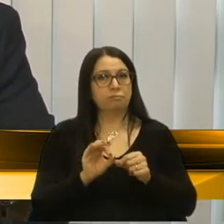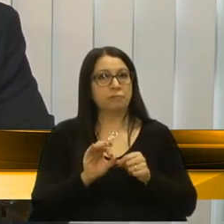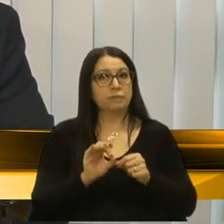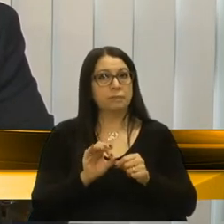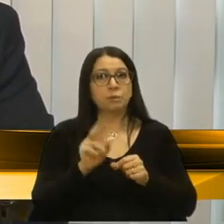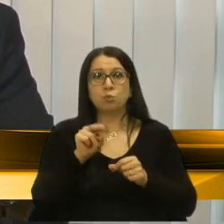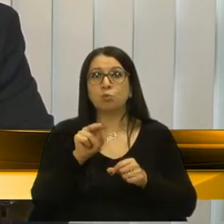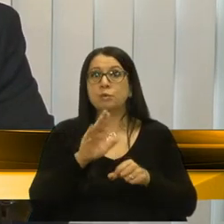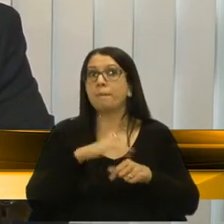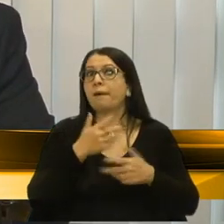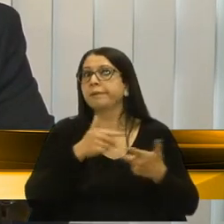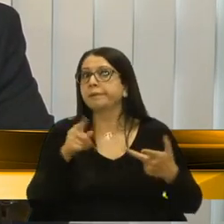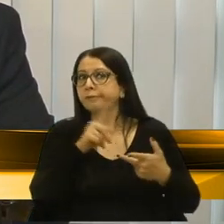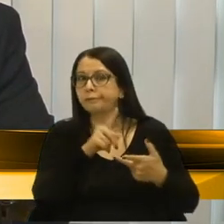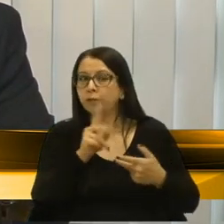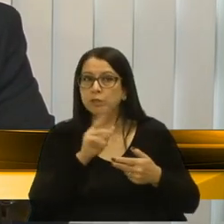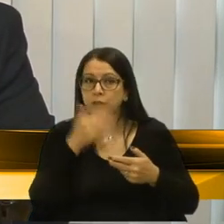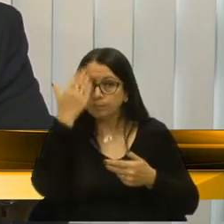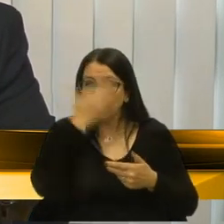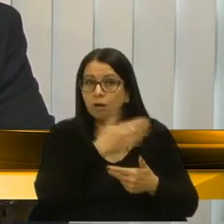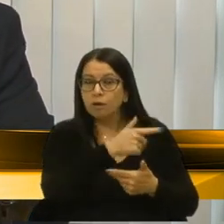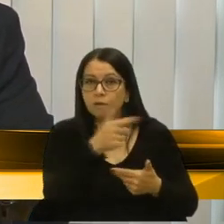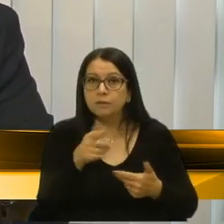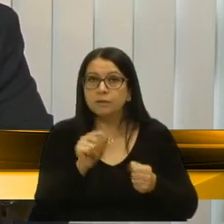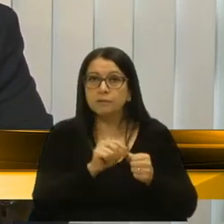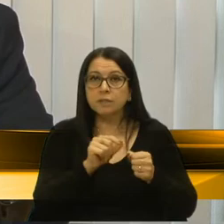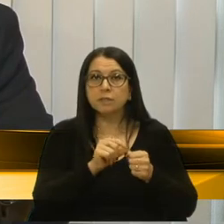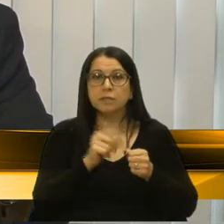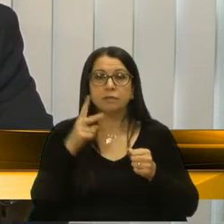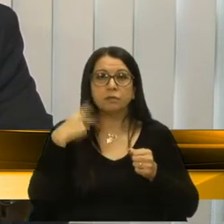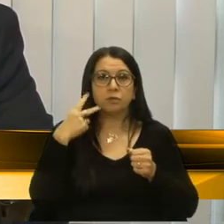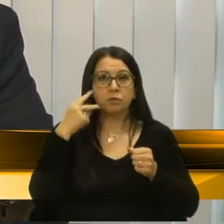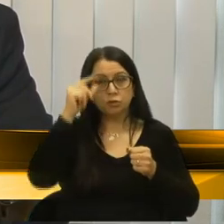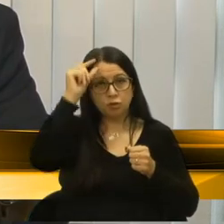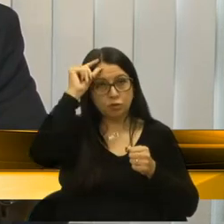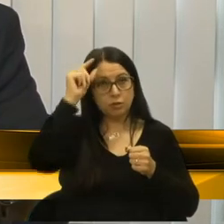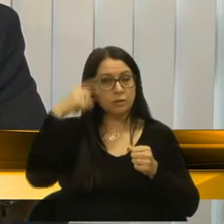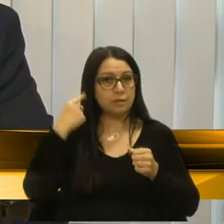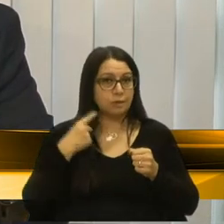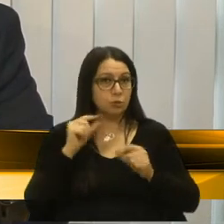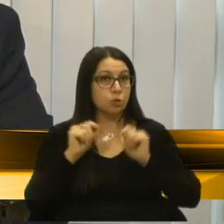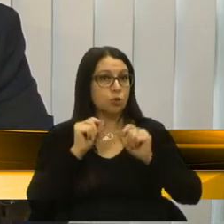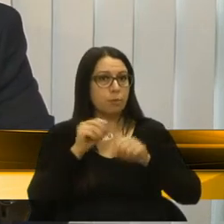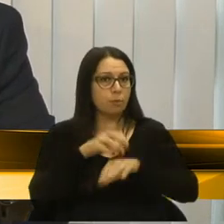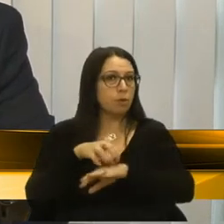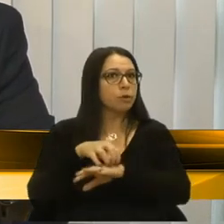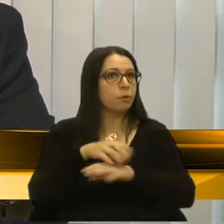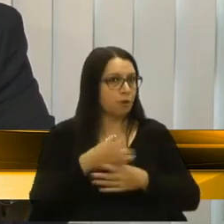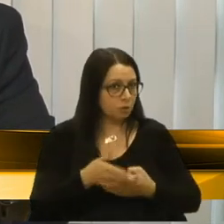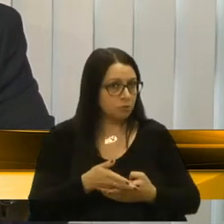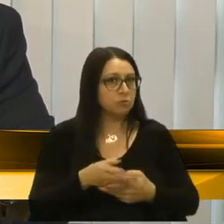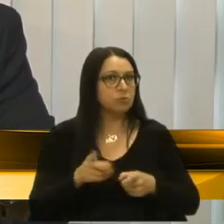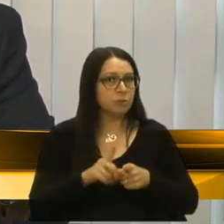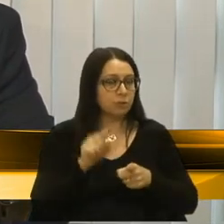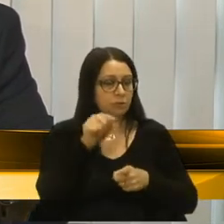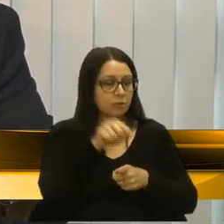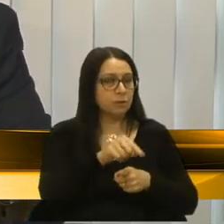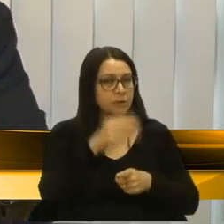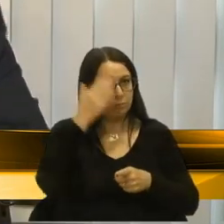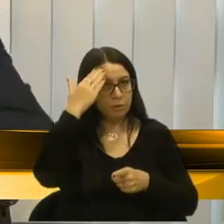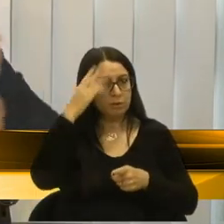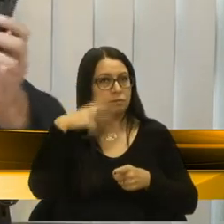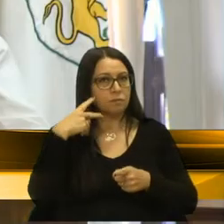nunca é demais a gente fazer essas constatações que fizeram aqui os vereadores Chico Guerra e a vereadora Denise a respeito do transporte, que também chegam até mim. Obrigado,